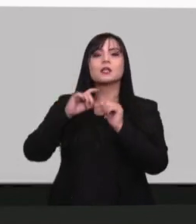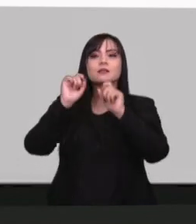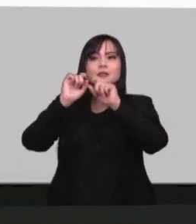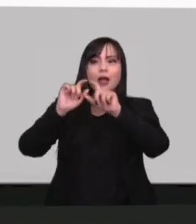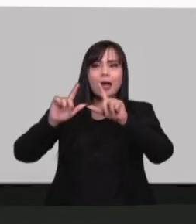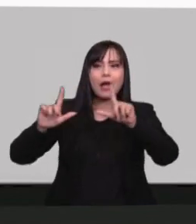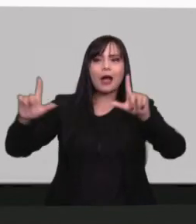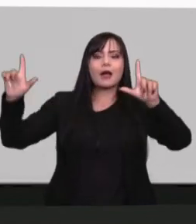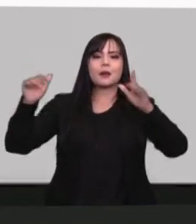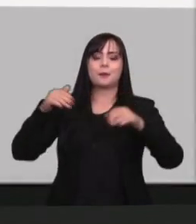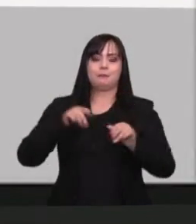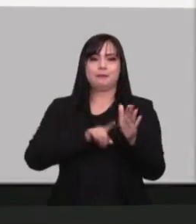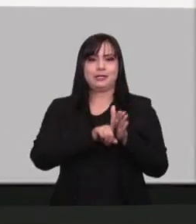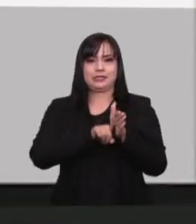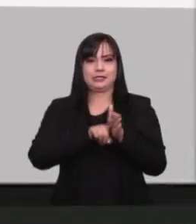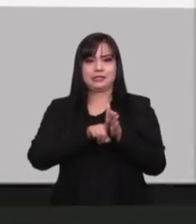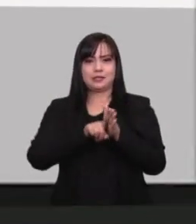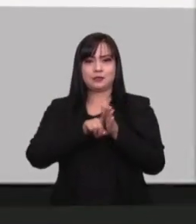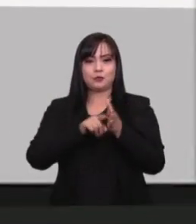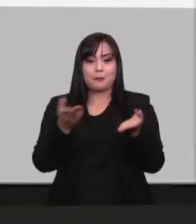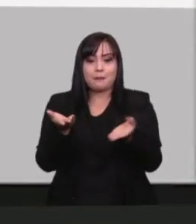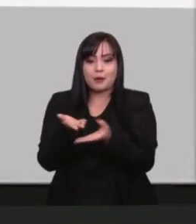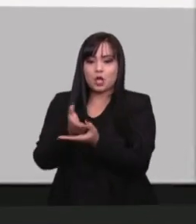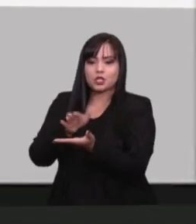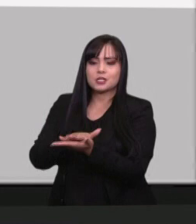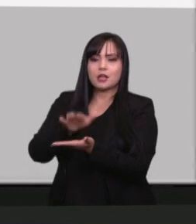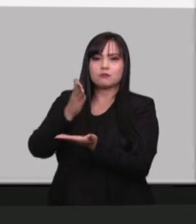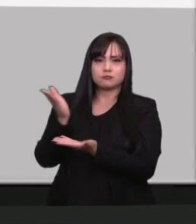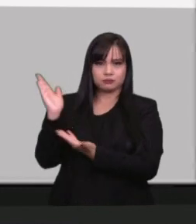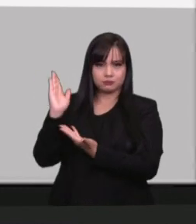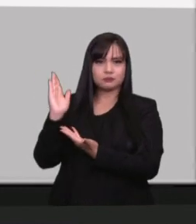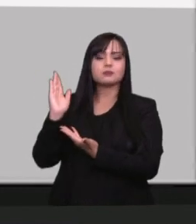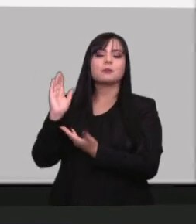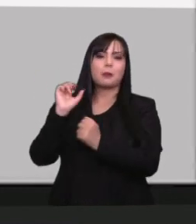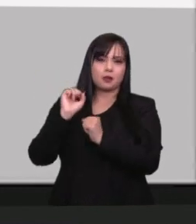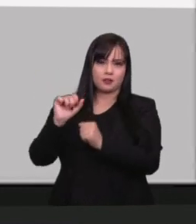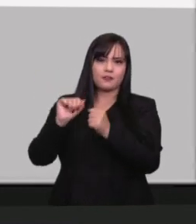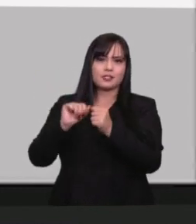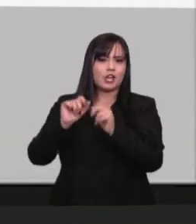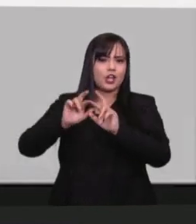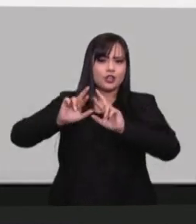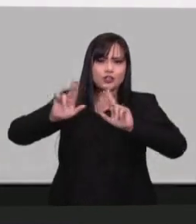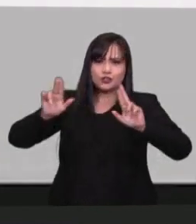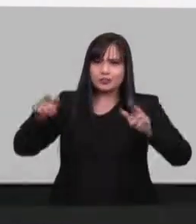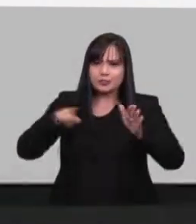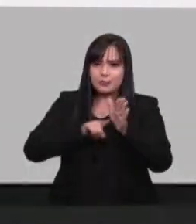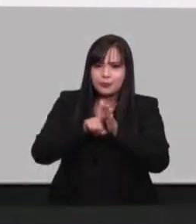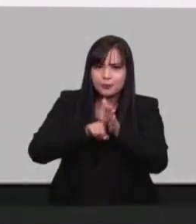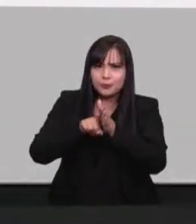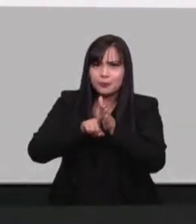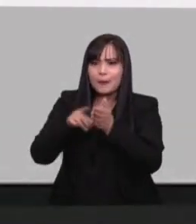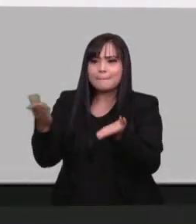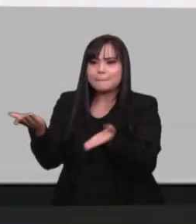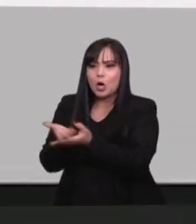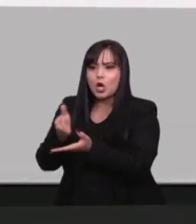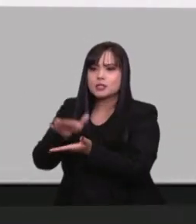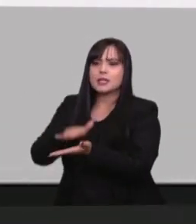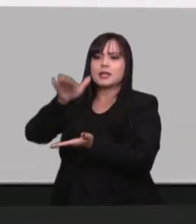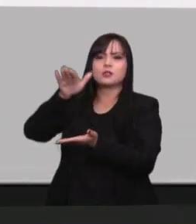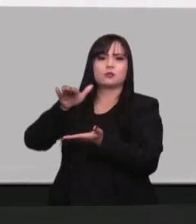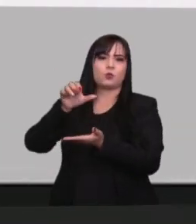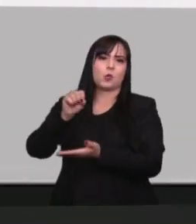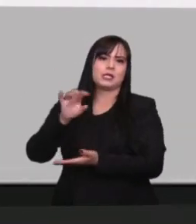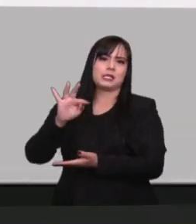a área da pesquisa de acervo processual nela podemos fazer várias pesquisas sobre os processos do supremo